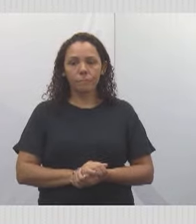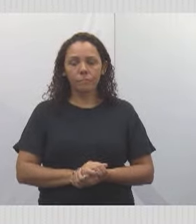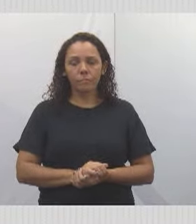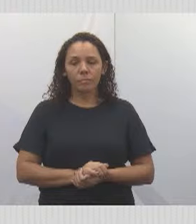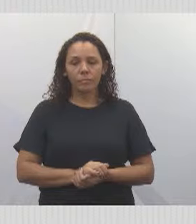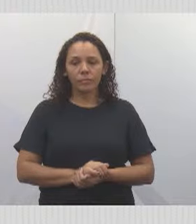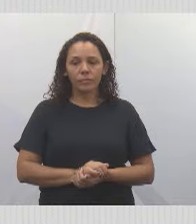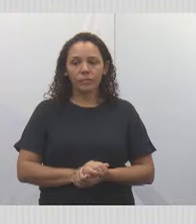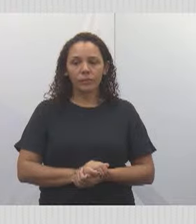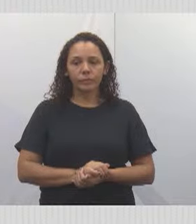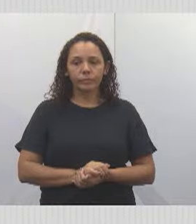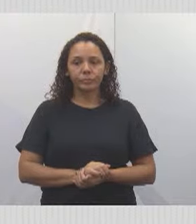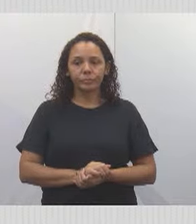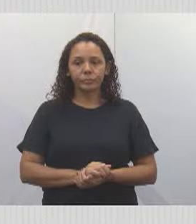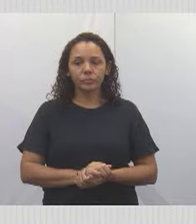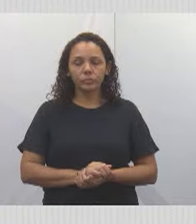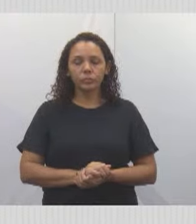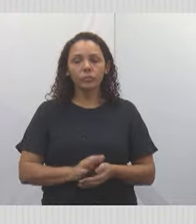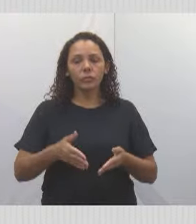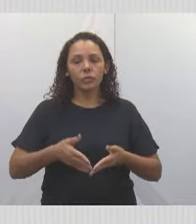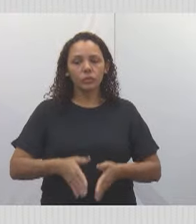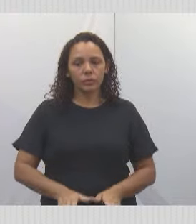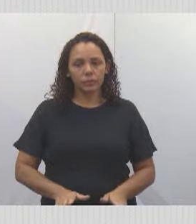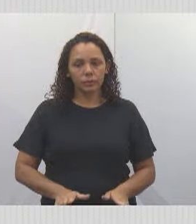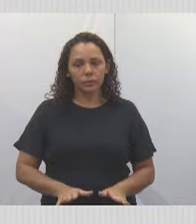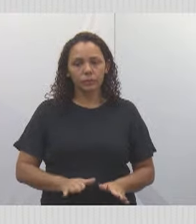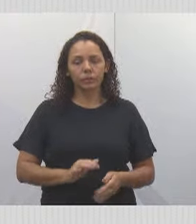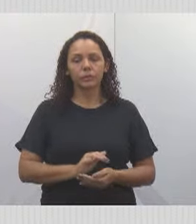Na vigilância epidemiológica, nos nascimentos, né?